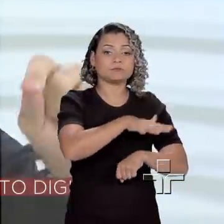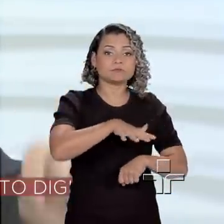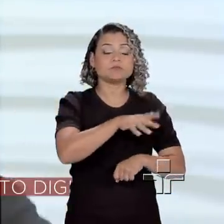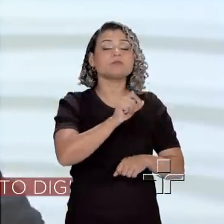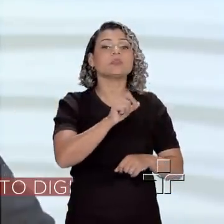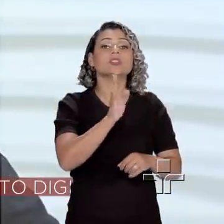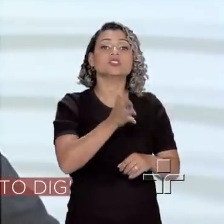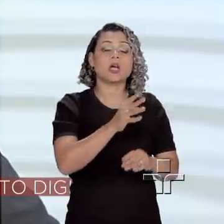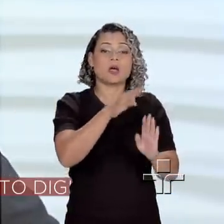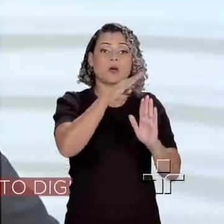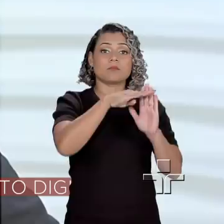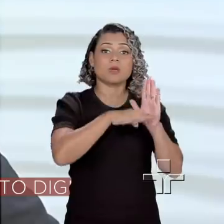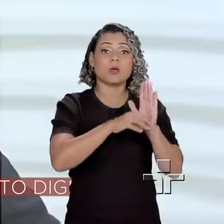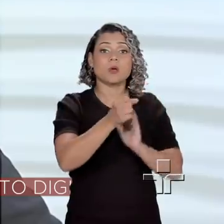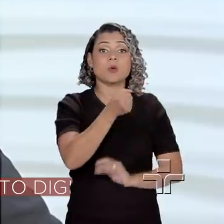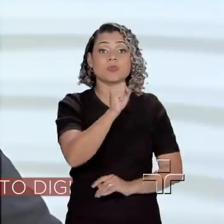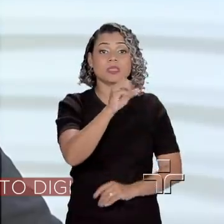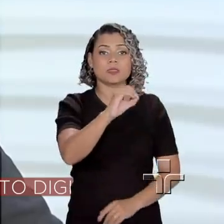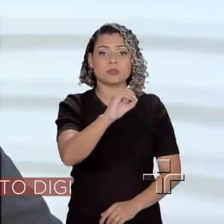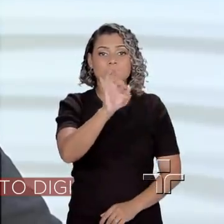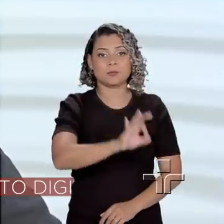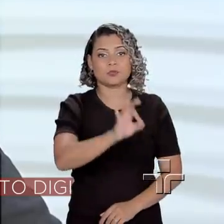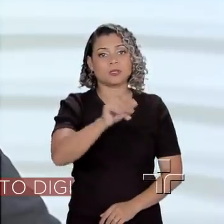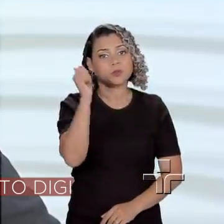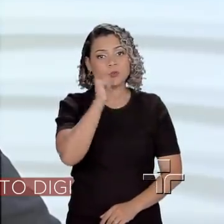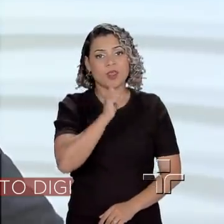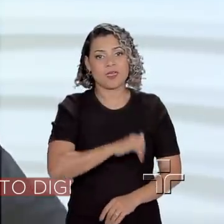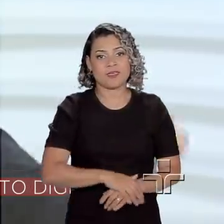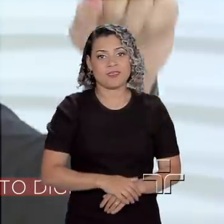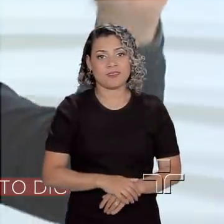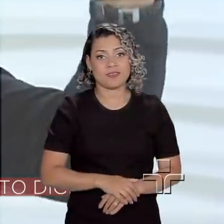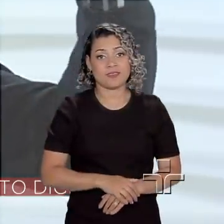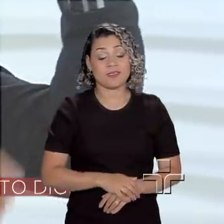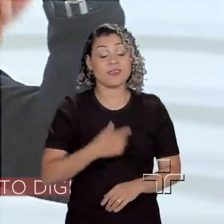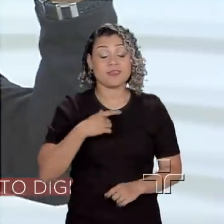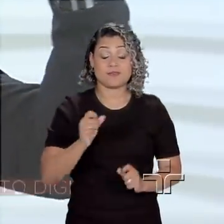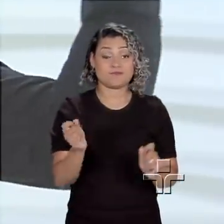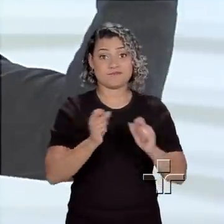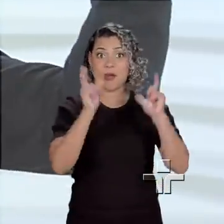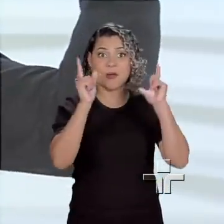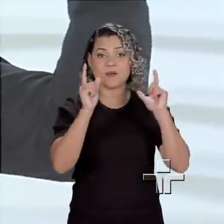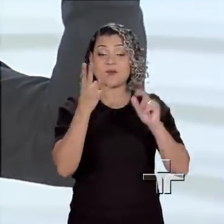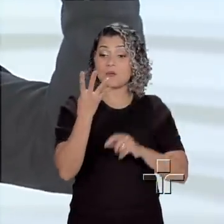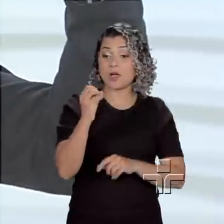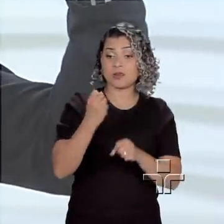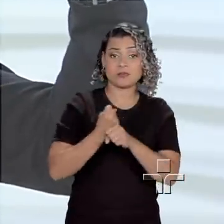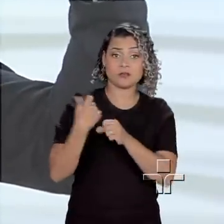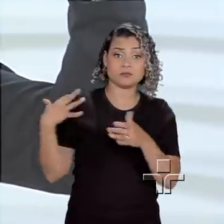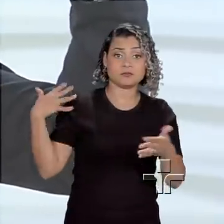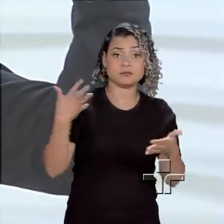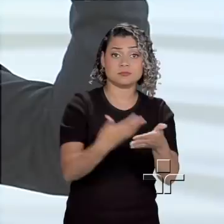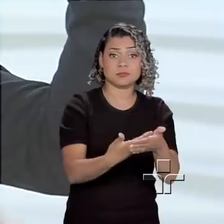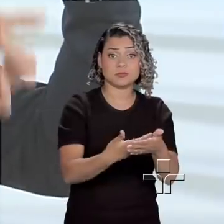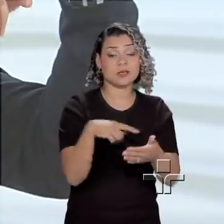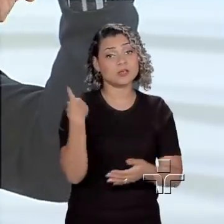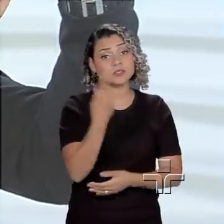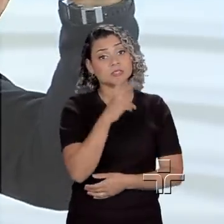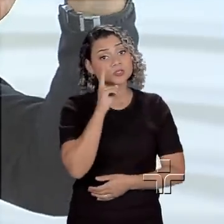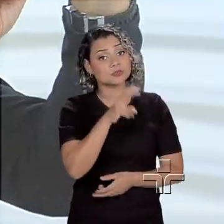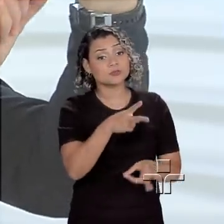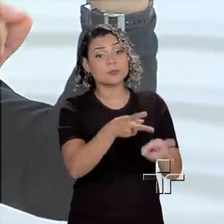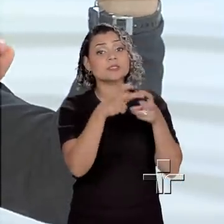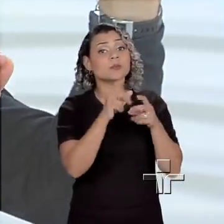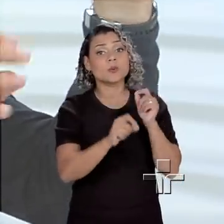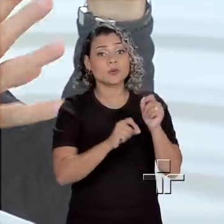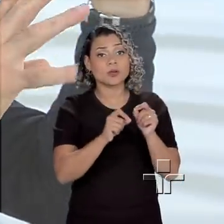Tinha 60% de mulheres. Uau. E o incrível é que nesses 40 anos, a gente saiu